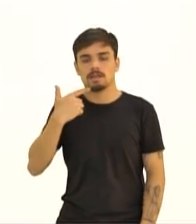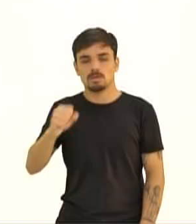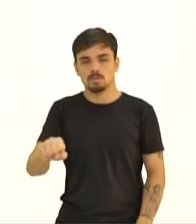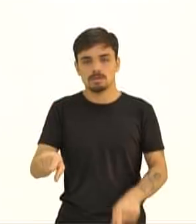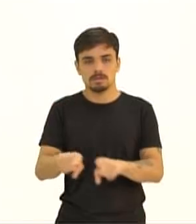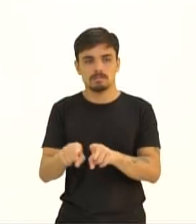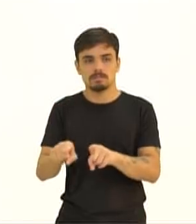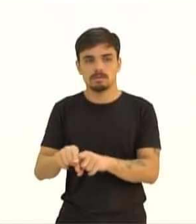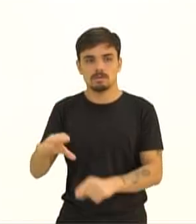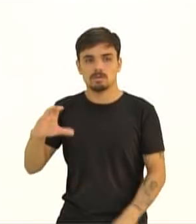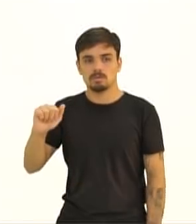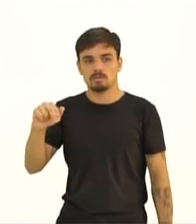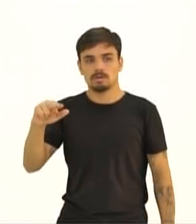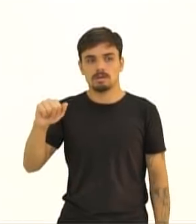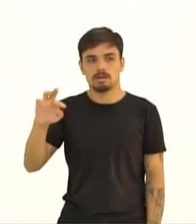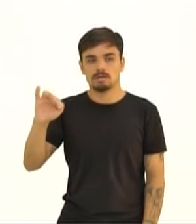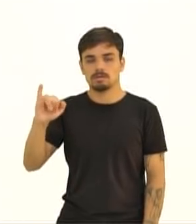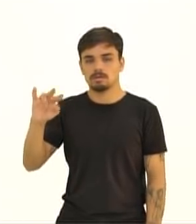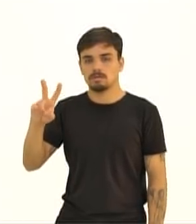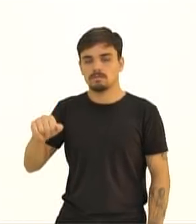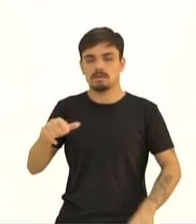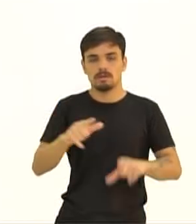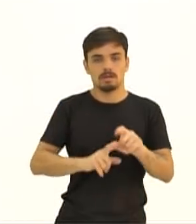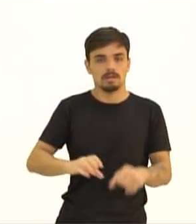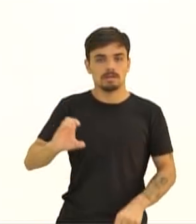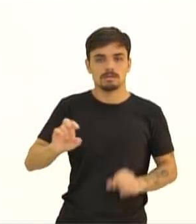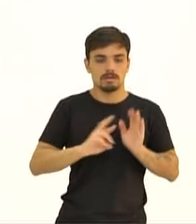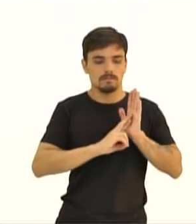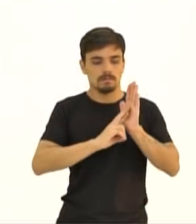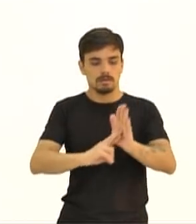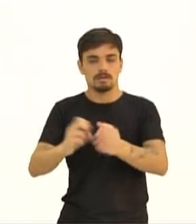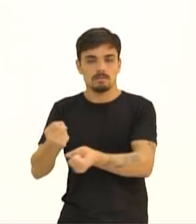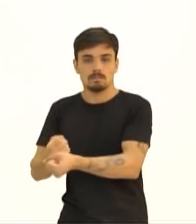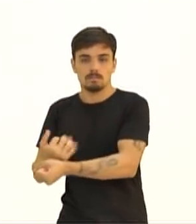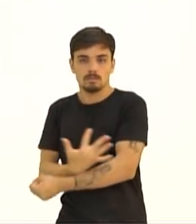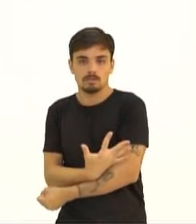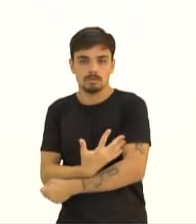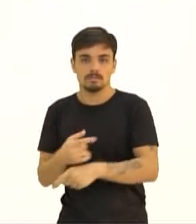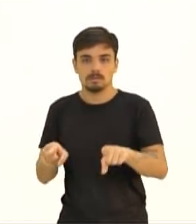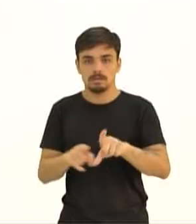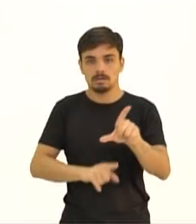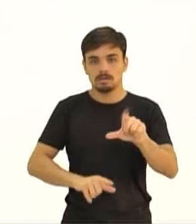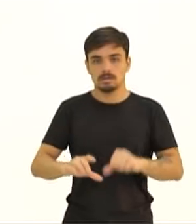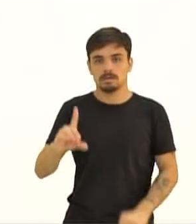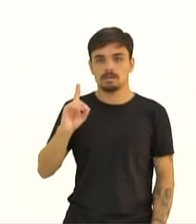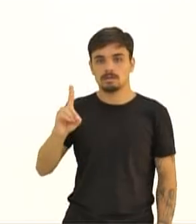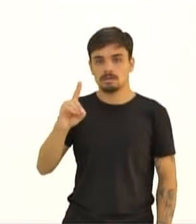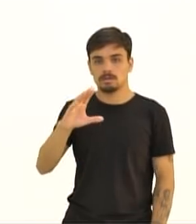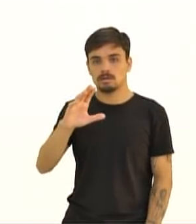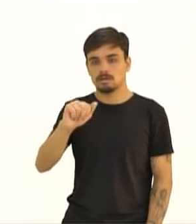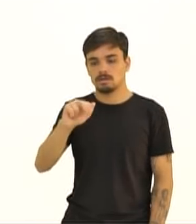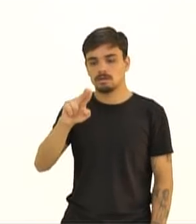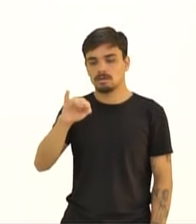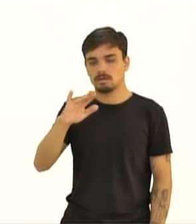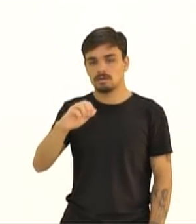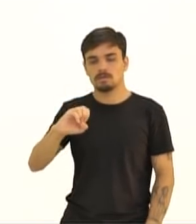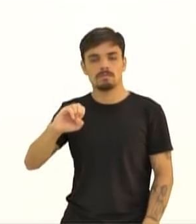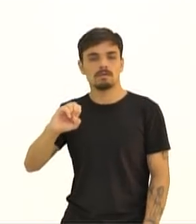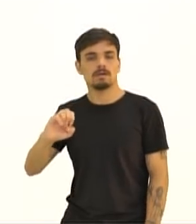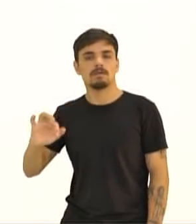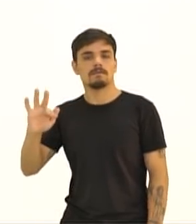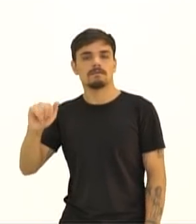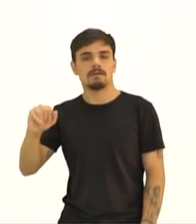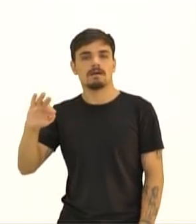e conativa. Letra C, referencial e emotiva. Ou letra D, conativa e fática.